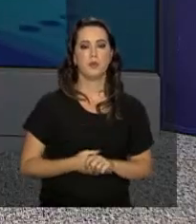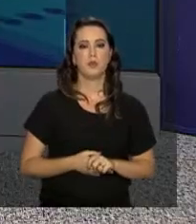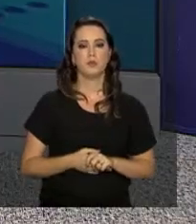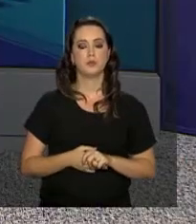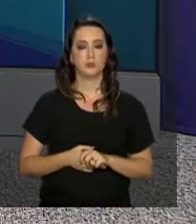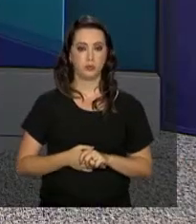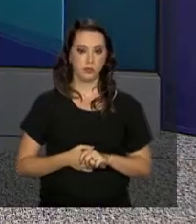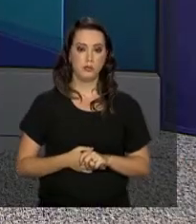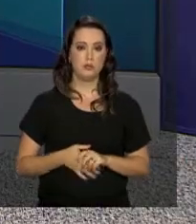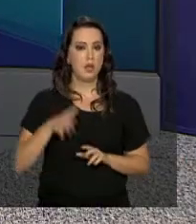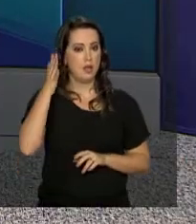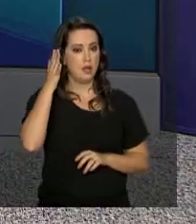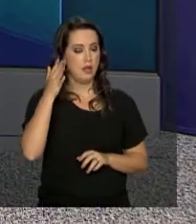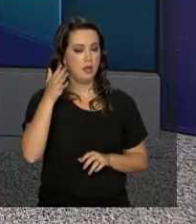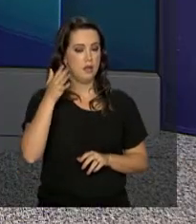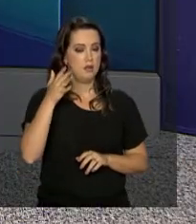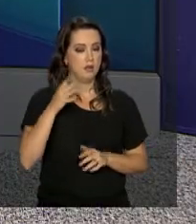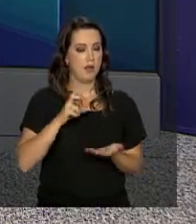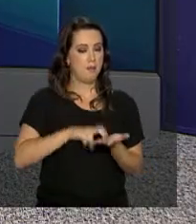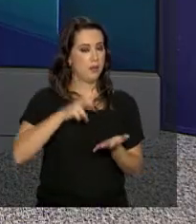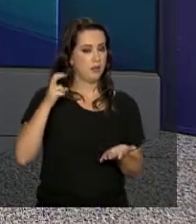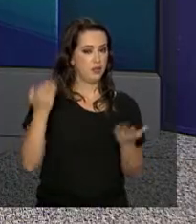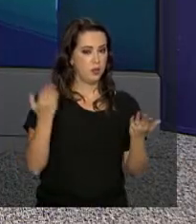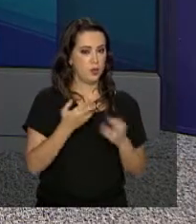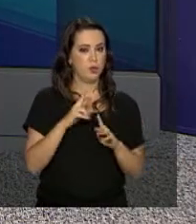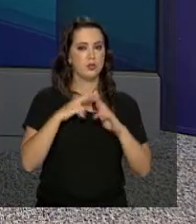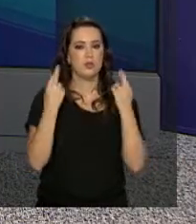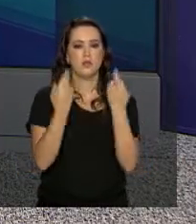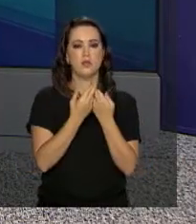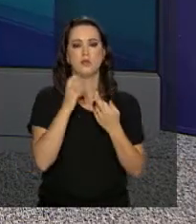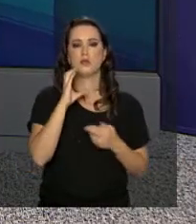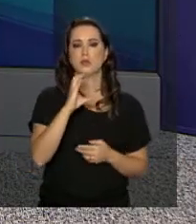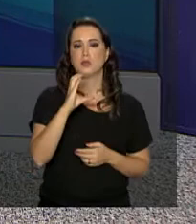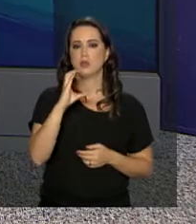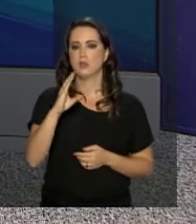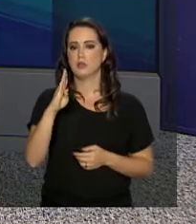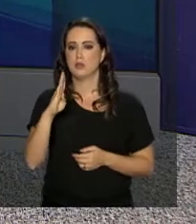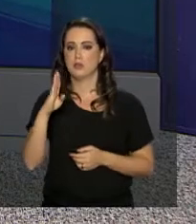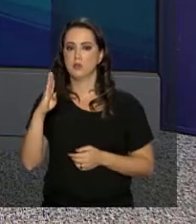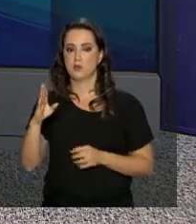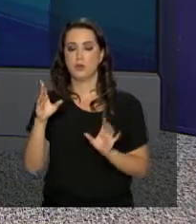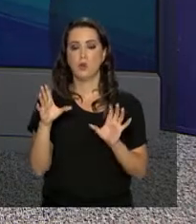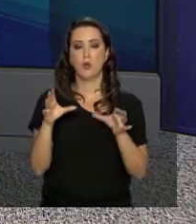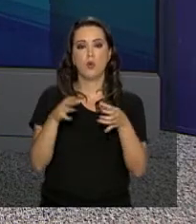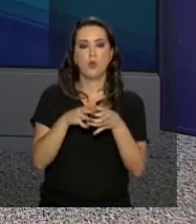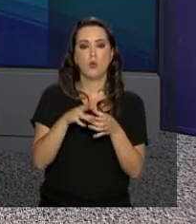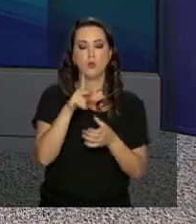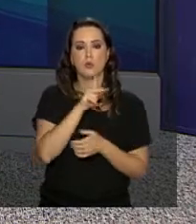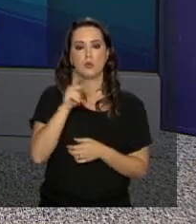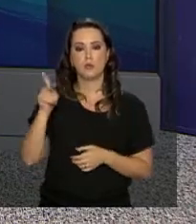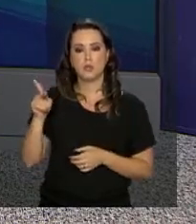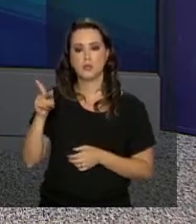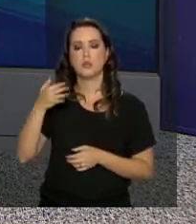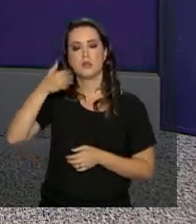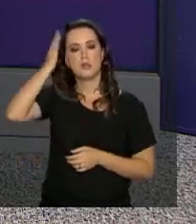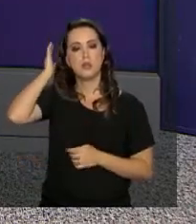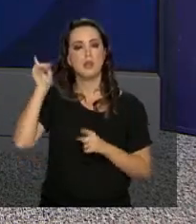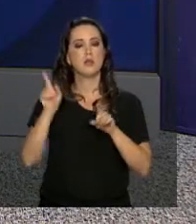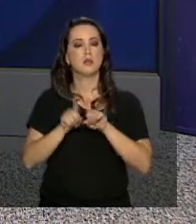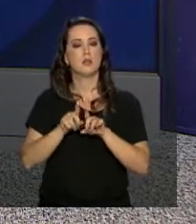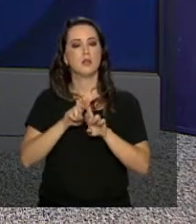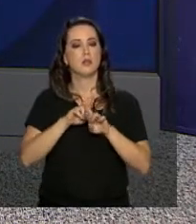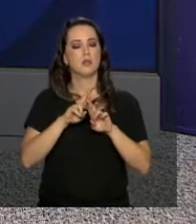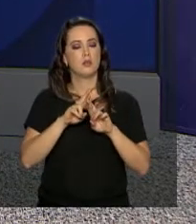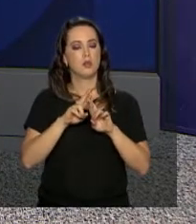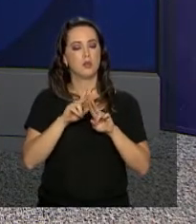E amanhã foi de reunião no Centro Cultural Banco do Brasil entre as equipes do presidente Michel Temer e do presidente eleito Jair